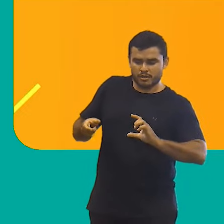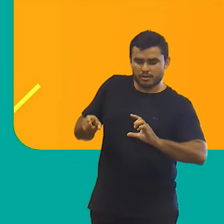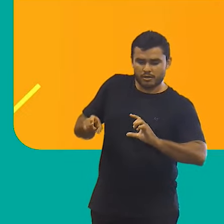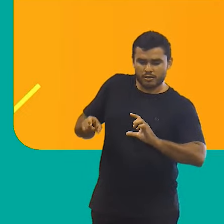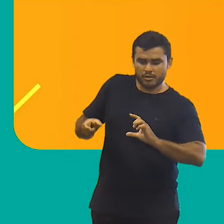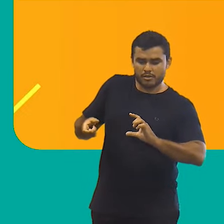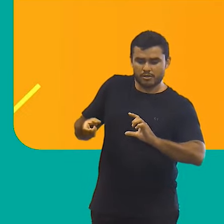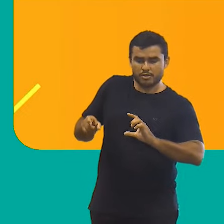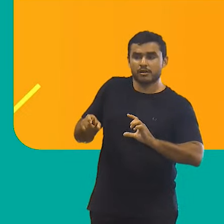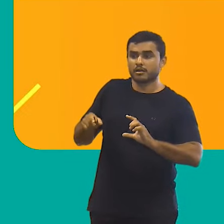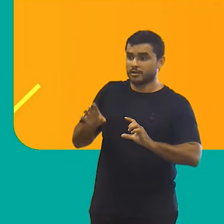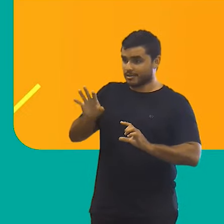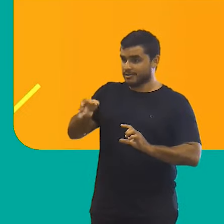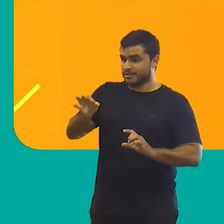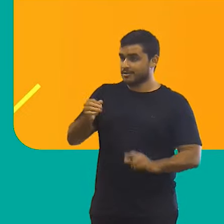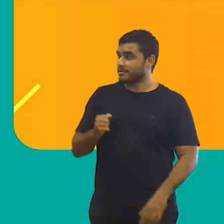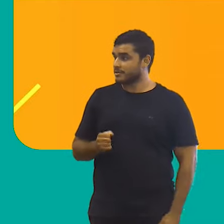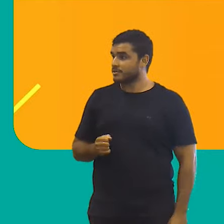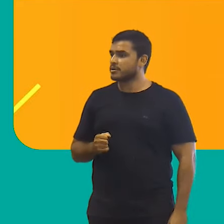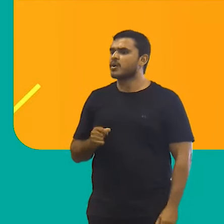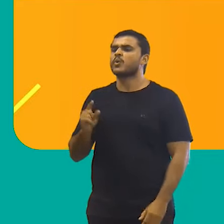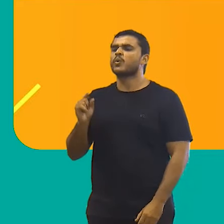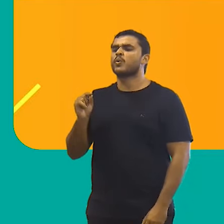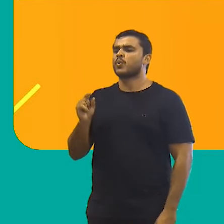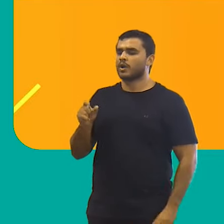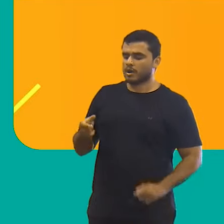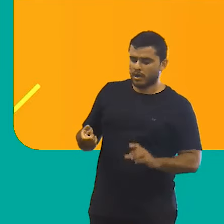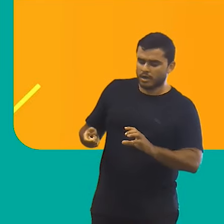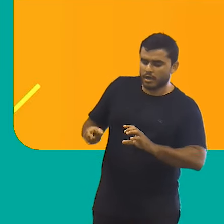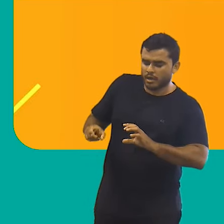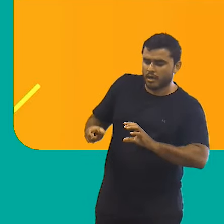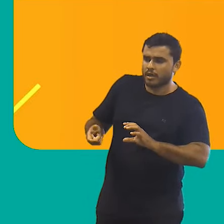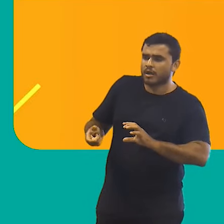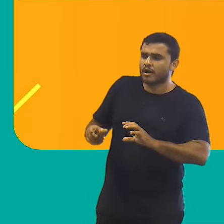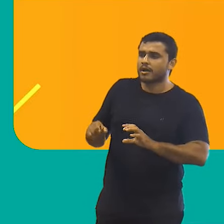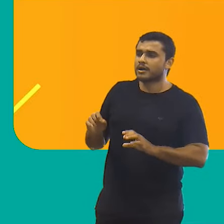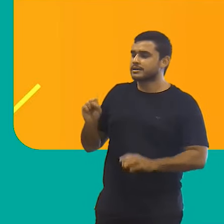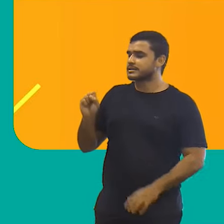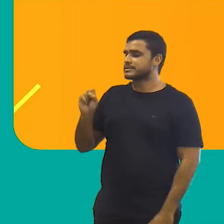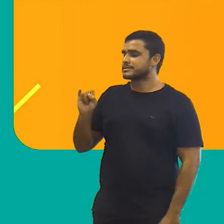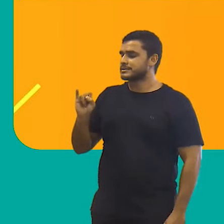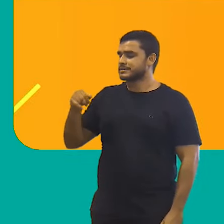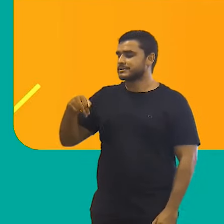que significa sintonizar? Entrar em sintonia.